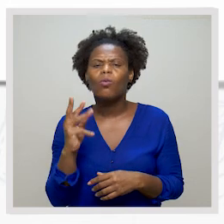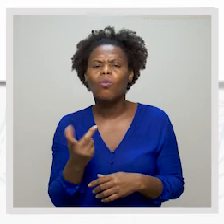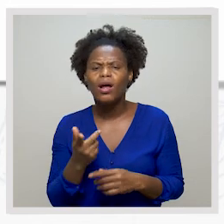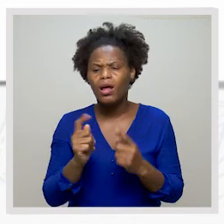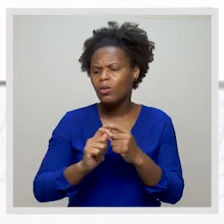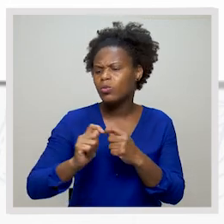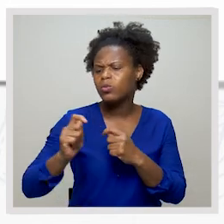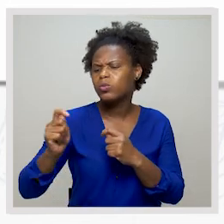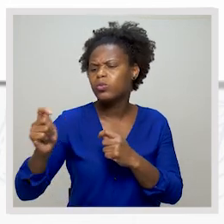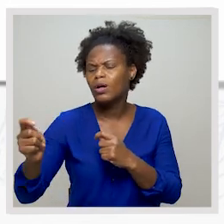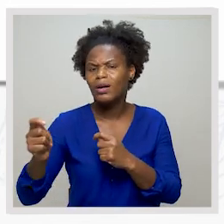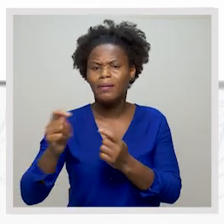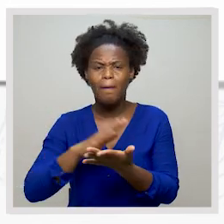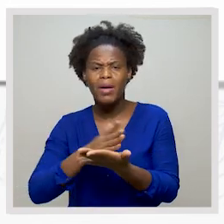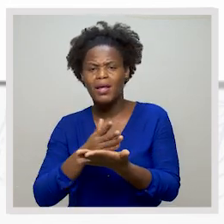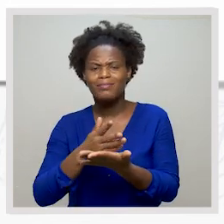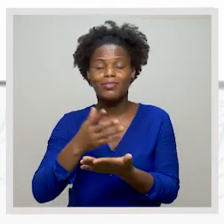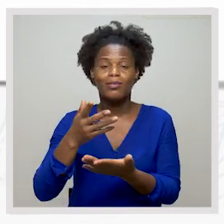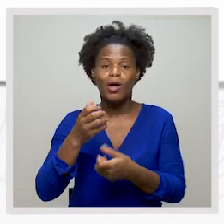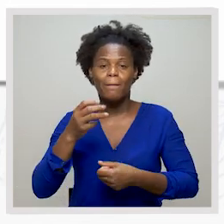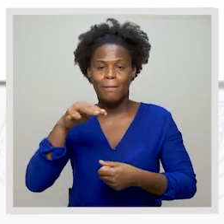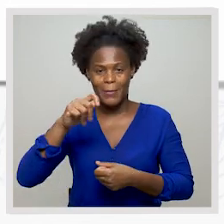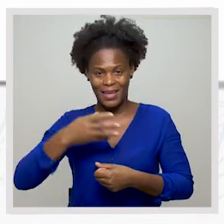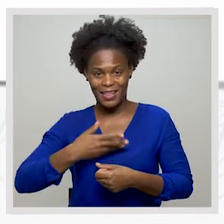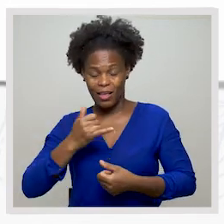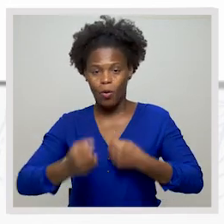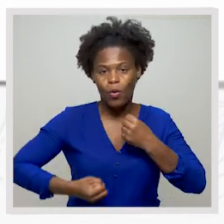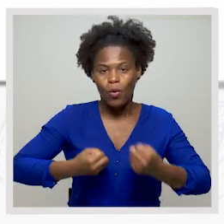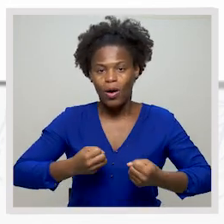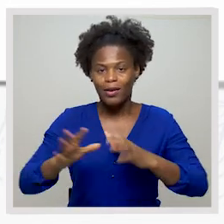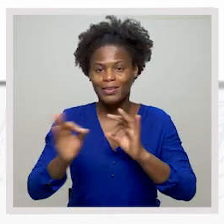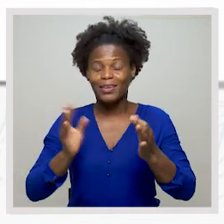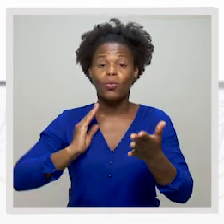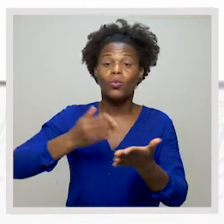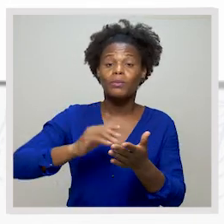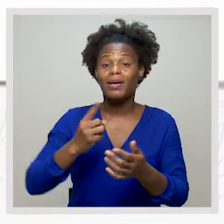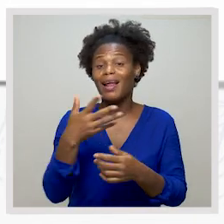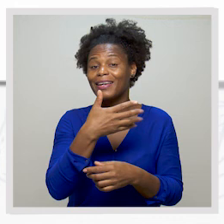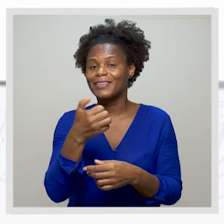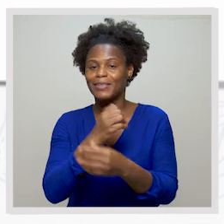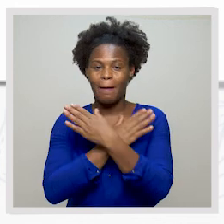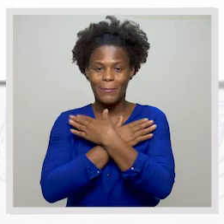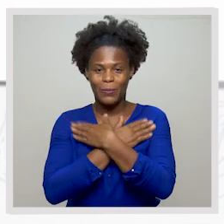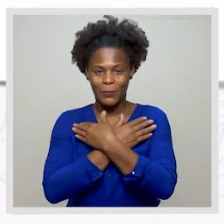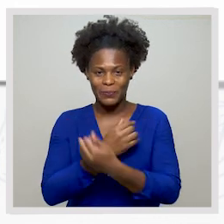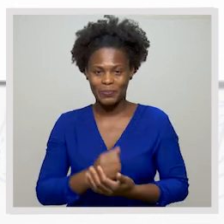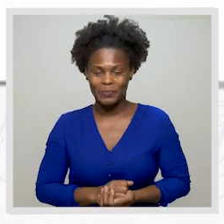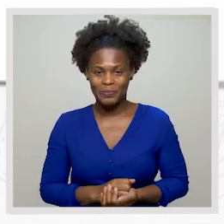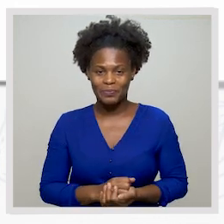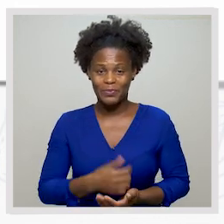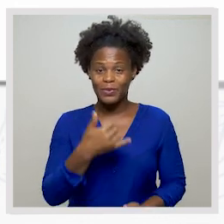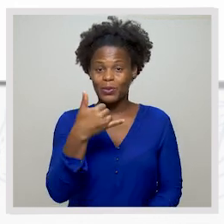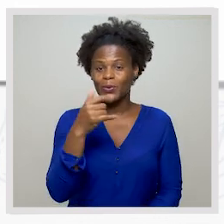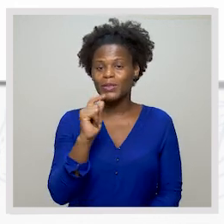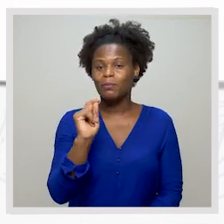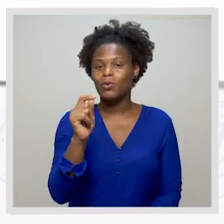2.3. Qual a distância média percorrida no último treino pelos 15 amigos?